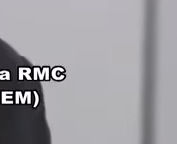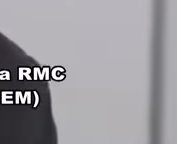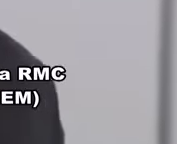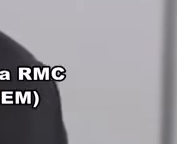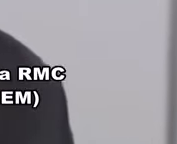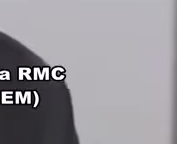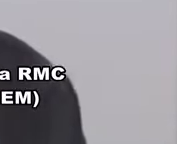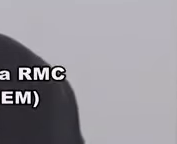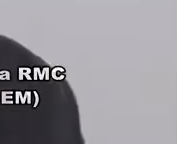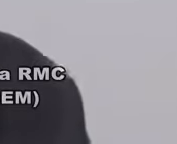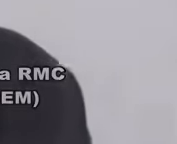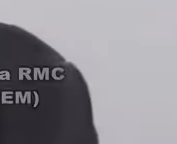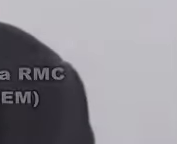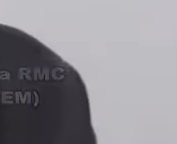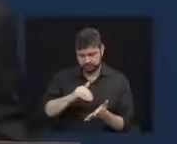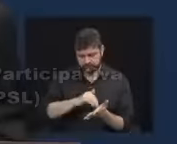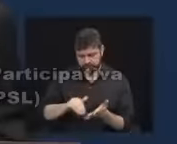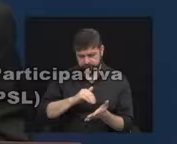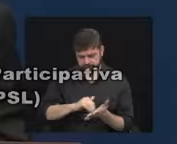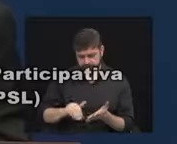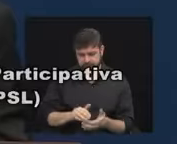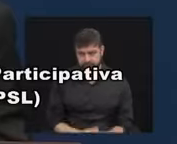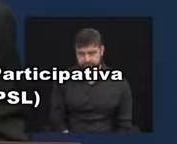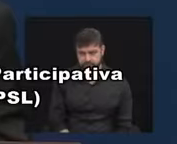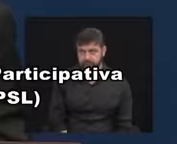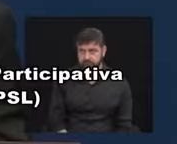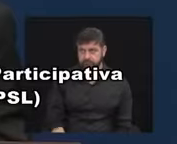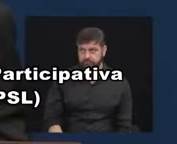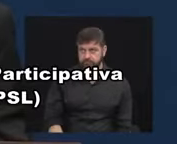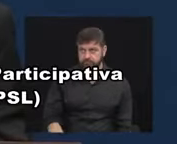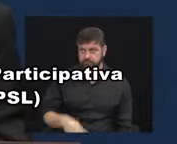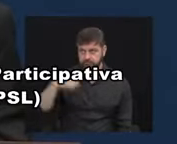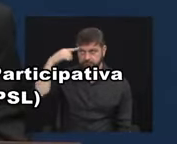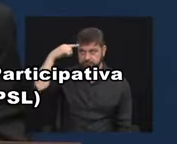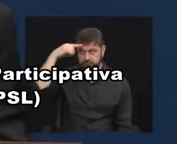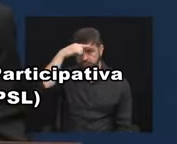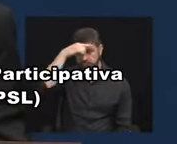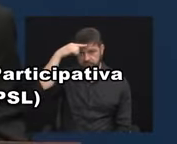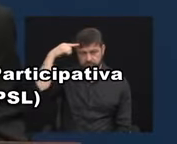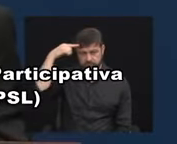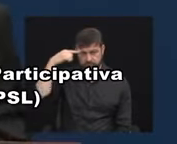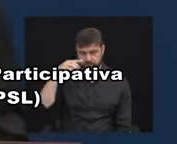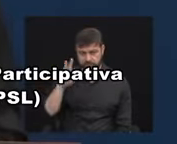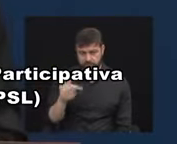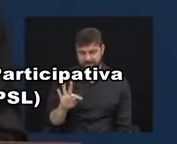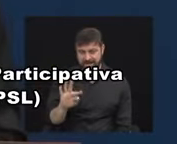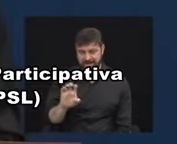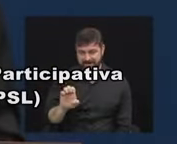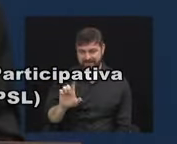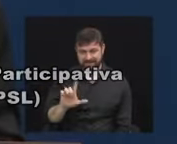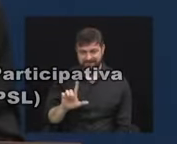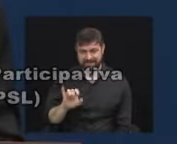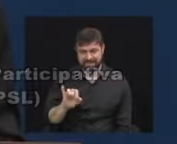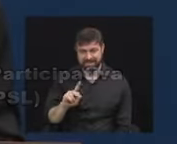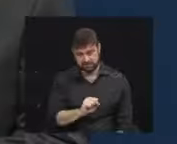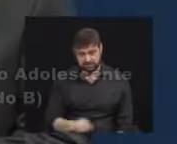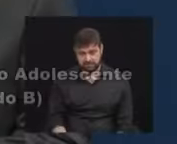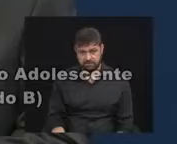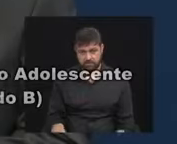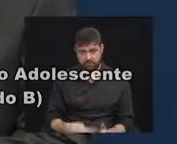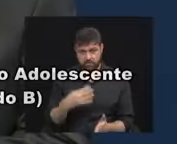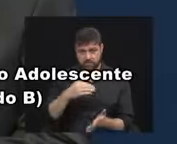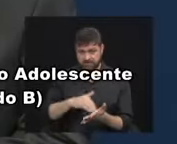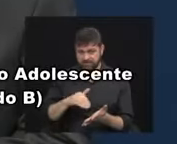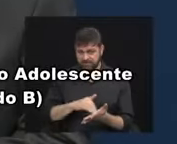presidência de Campos Filho, do Democratas. Na Comissão Permanente de Legislação Participativa, a presidência é do vereador Edson Ribeiro.